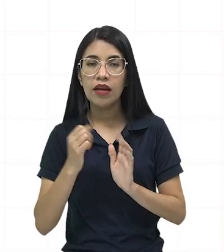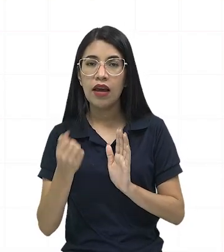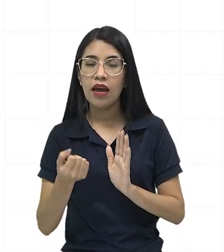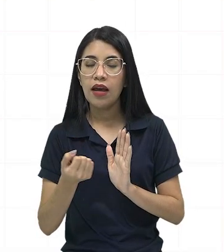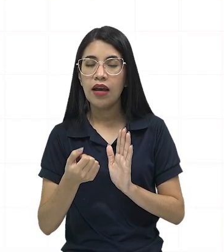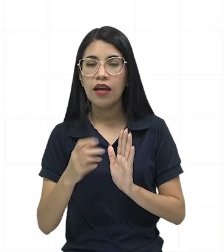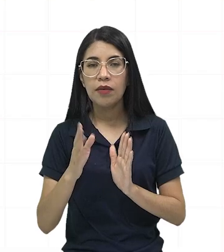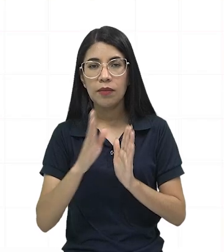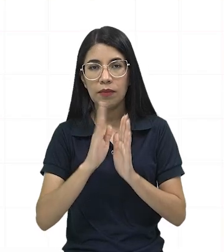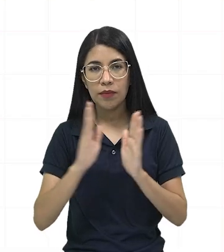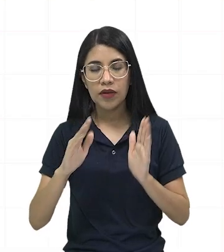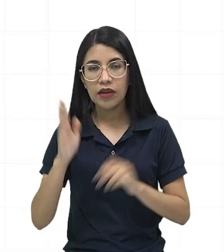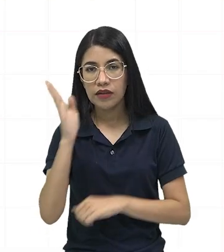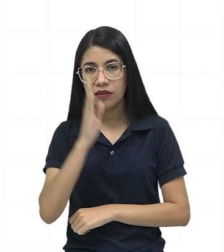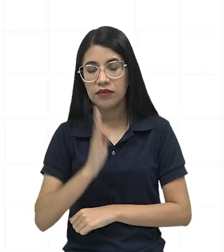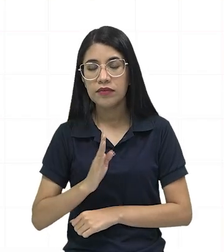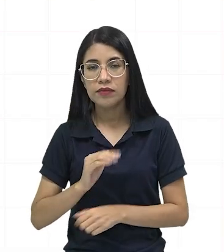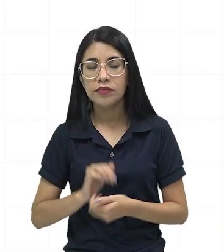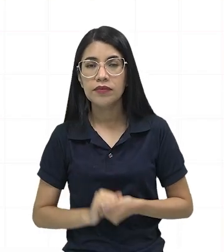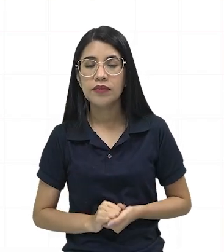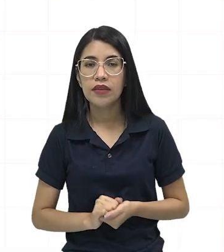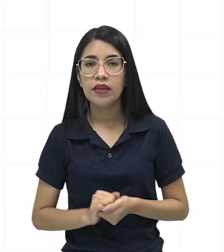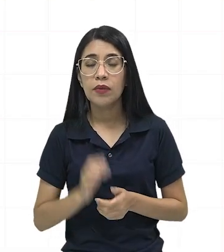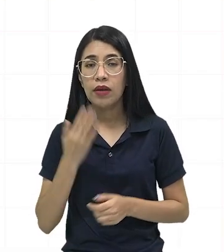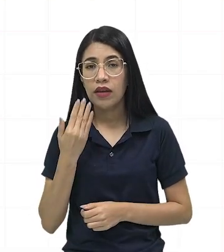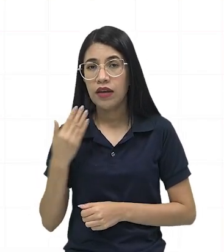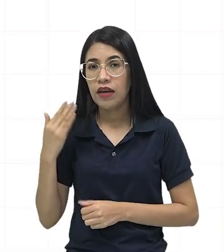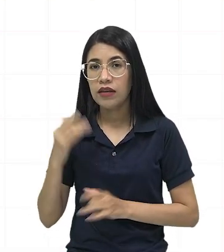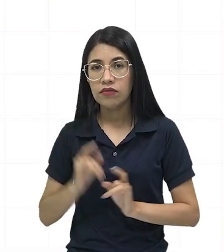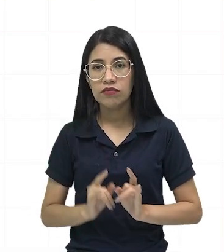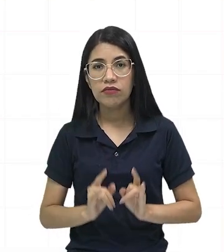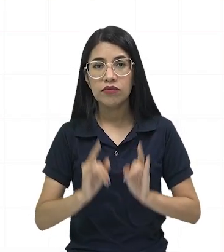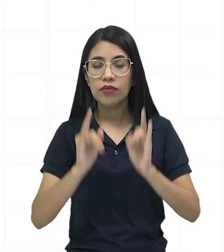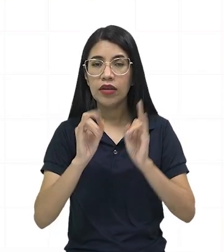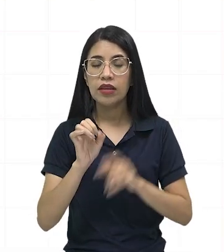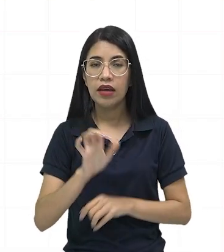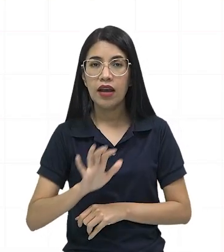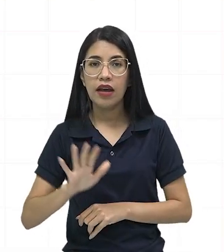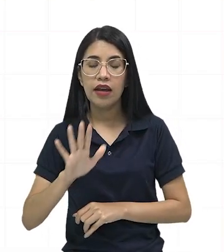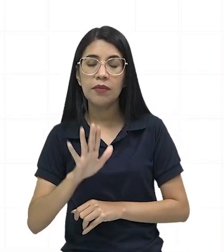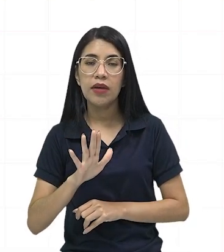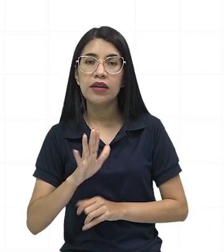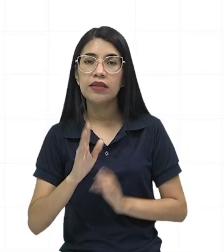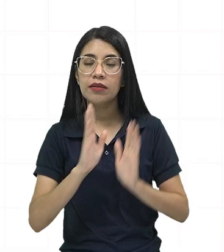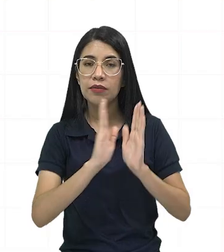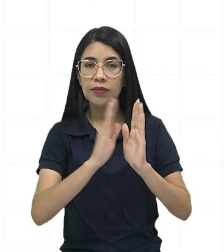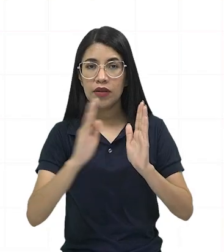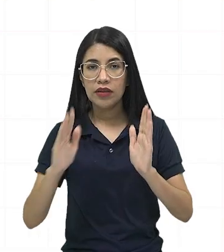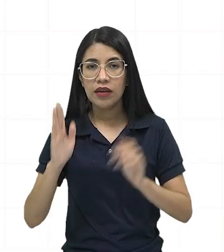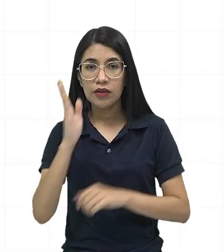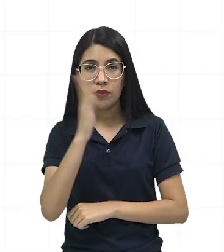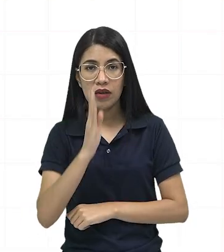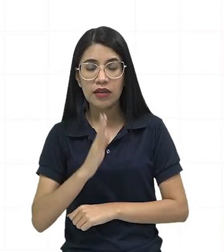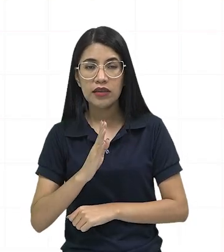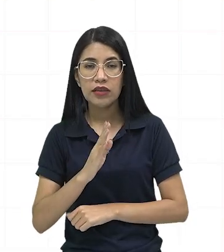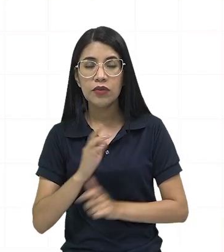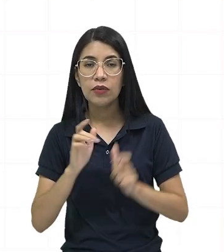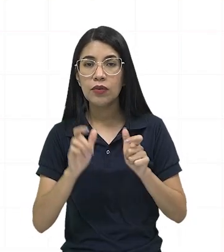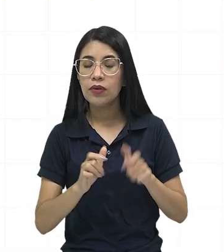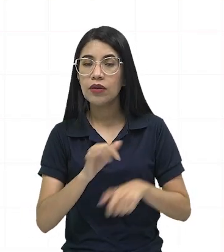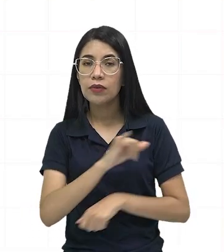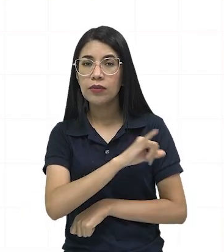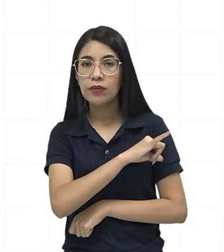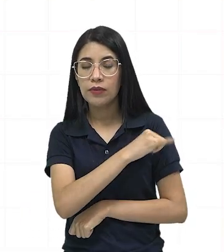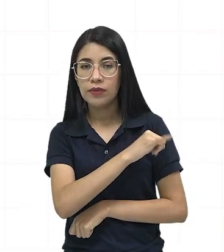Biblioteca Nacional, tá? Então, temos aí o prédio, né, uma fotografia aí da Biblioteca Nacional do Brasil, no Rio de